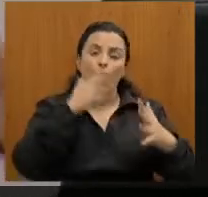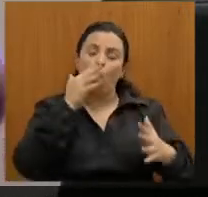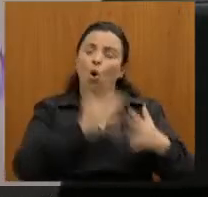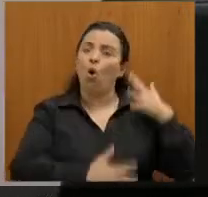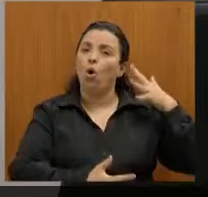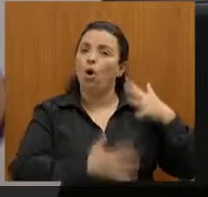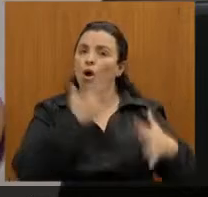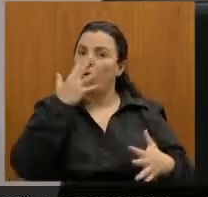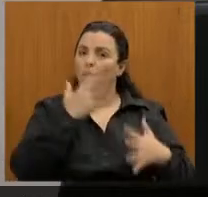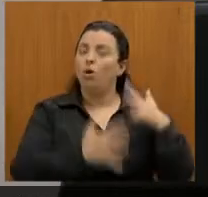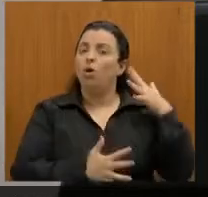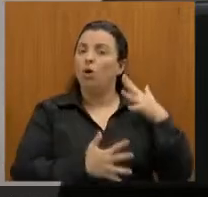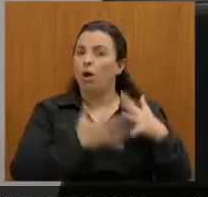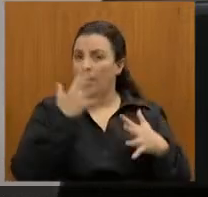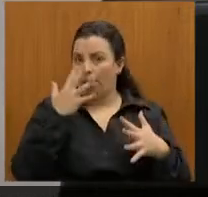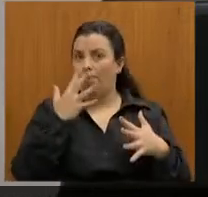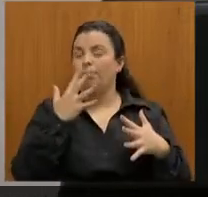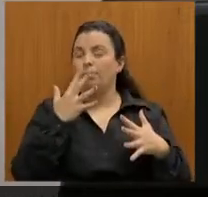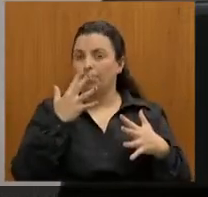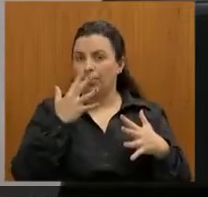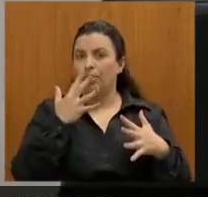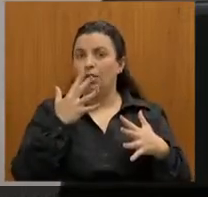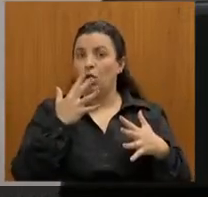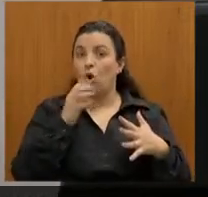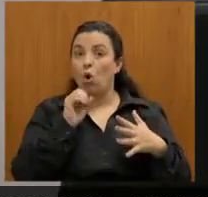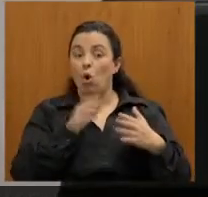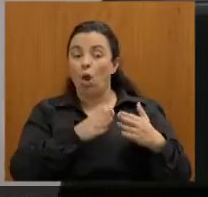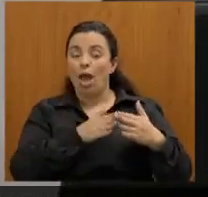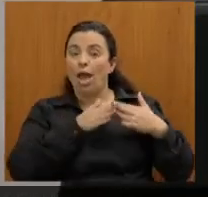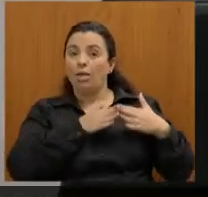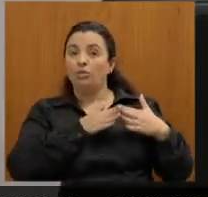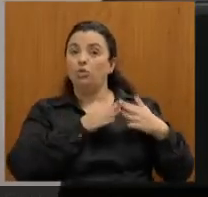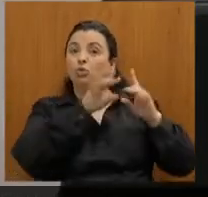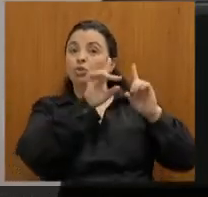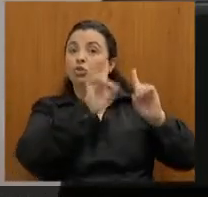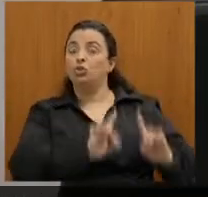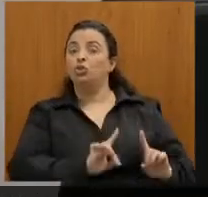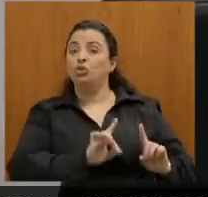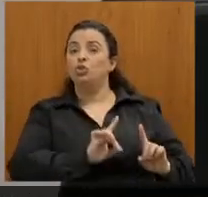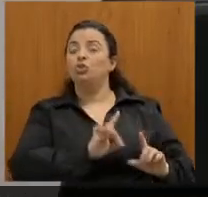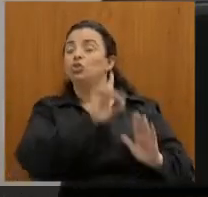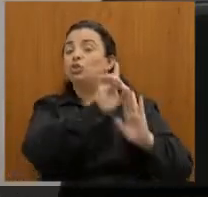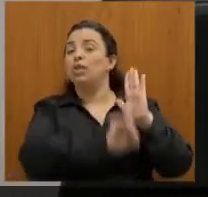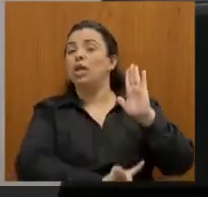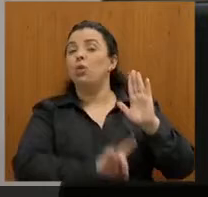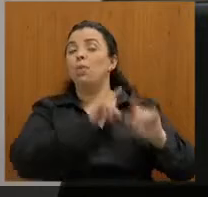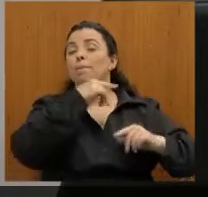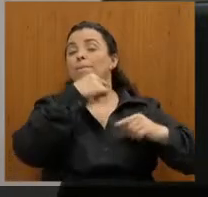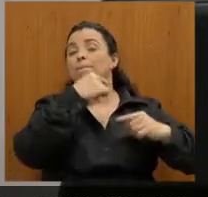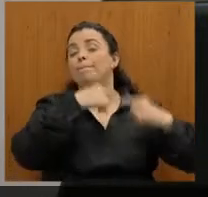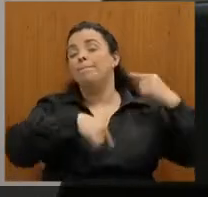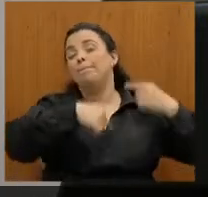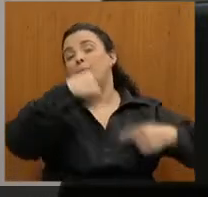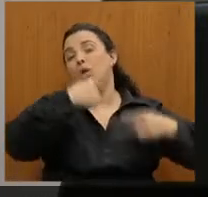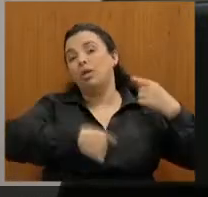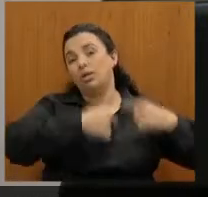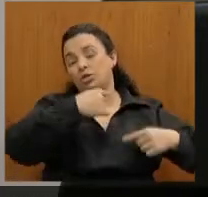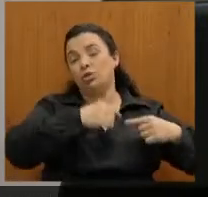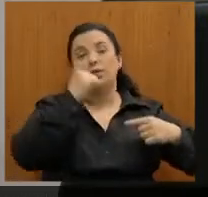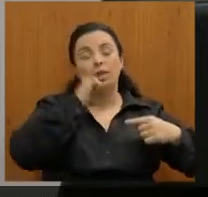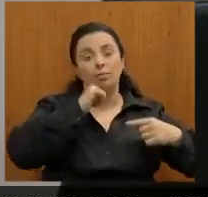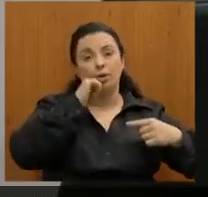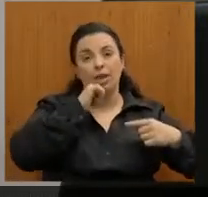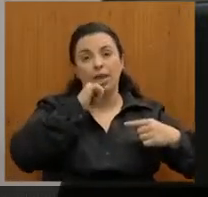obstaculizar colocar obstáculos né ou restringidos direitos políticos da mulher bem como qualquer distinção